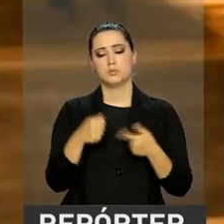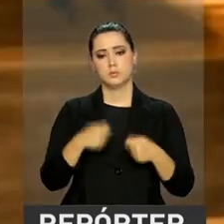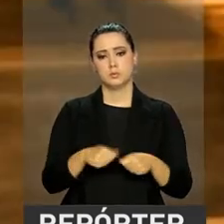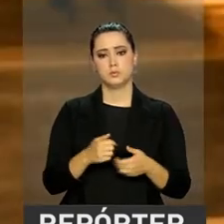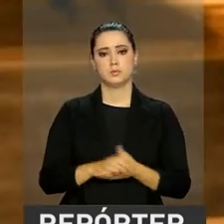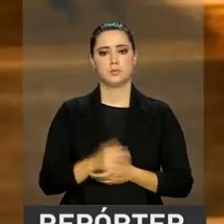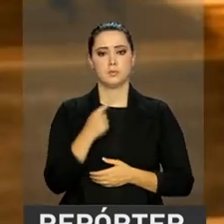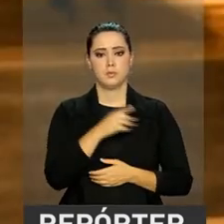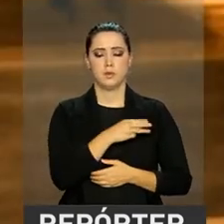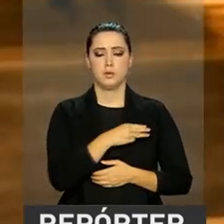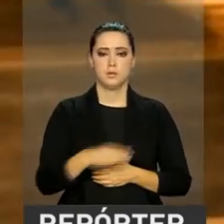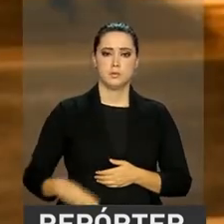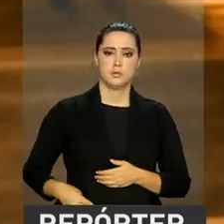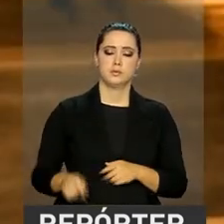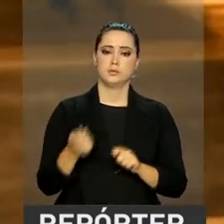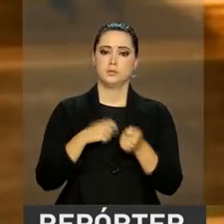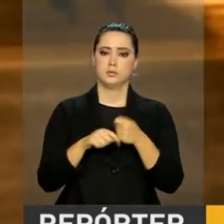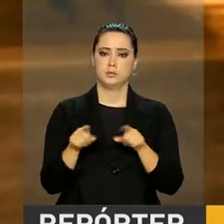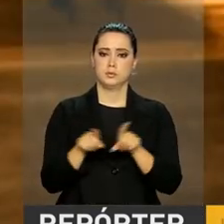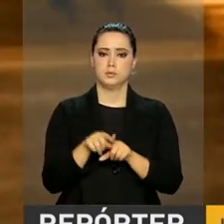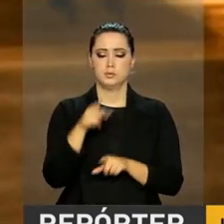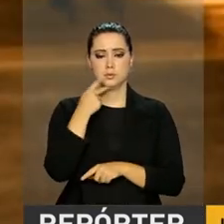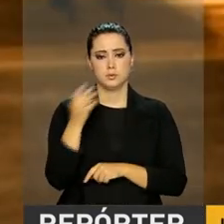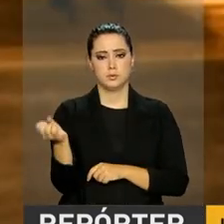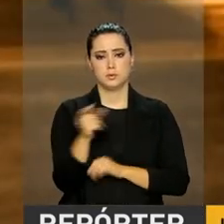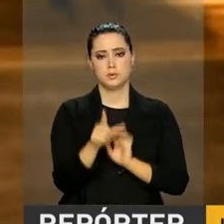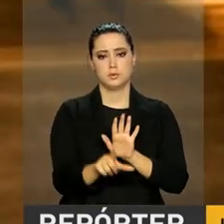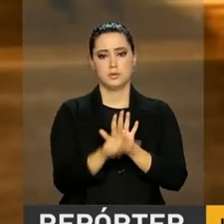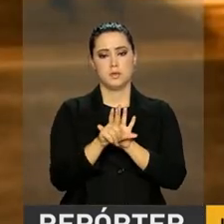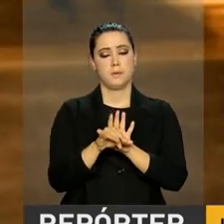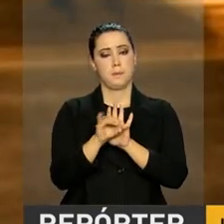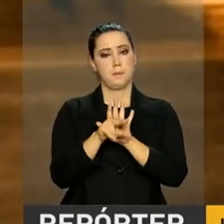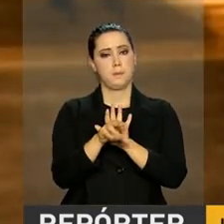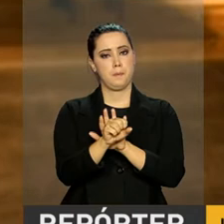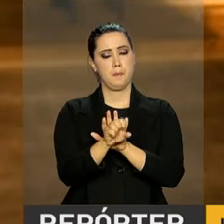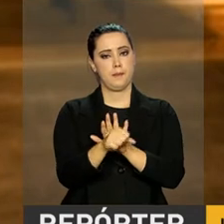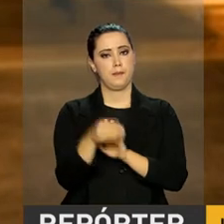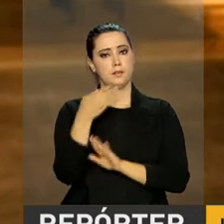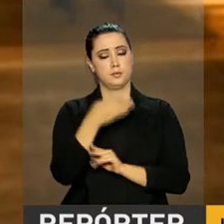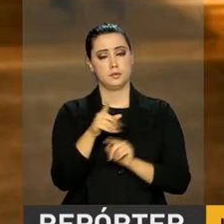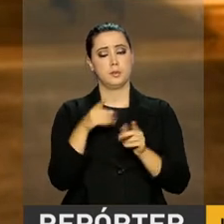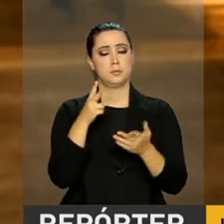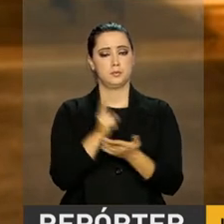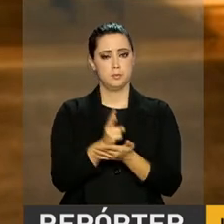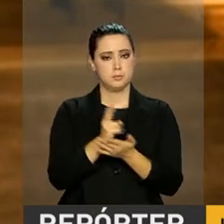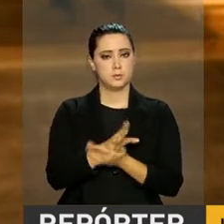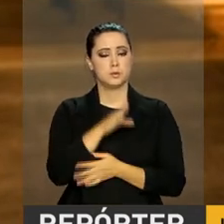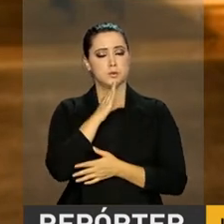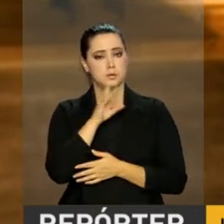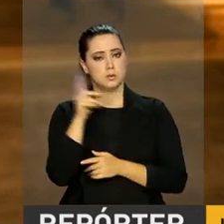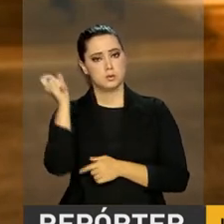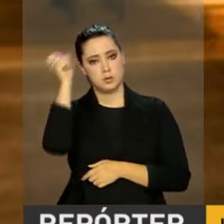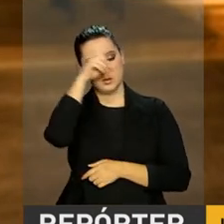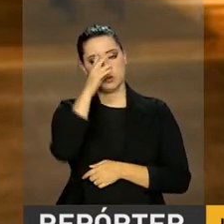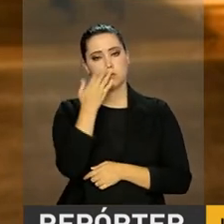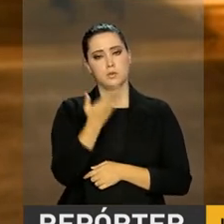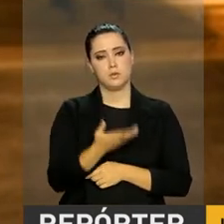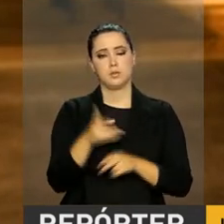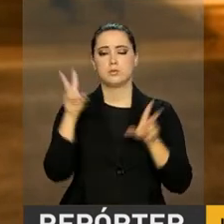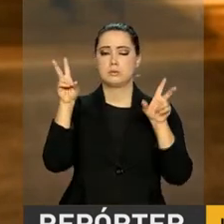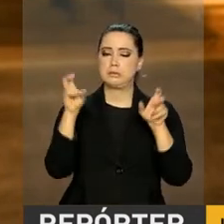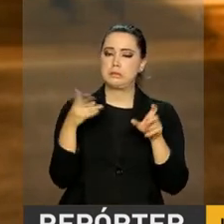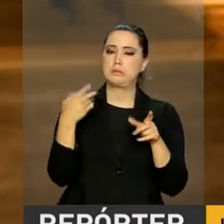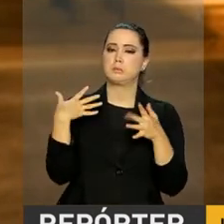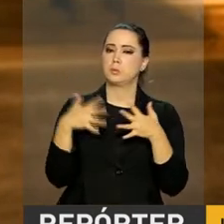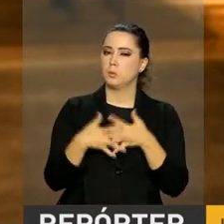precisa. O ministro da Fazenda também falou sobre a reforma da Previdência. Segundo Henrique Meirelles, embora reconheça as dificuldades por ser um tema